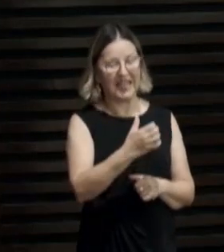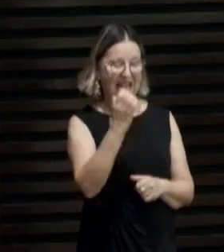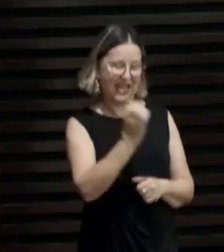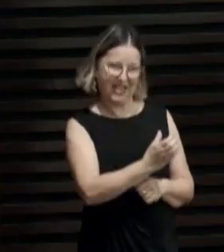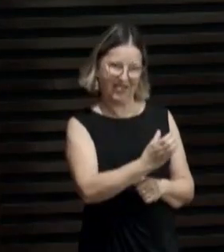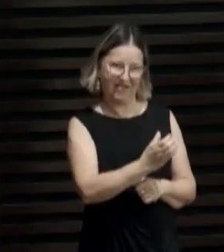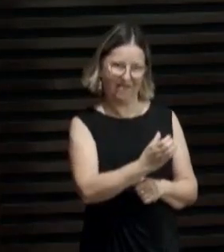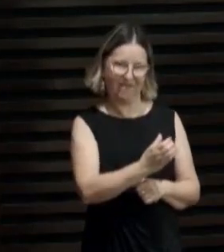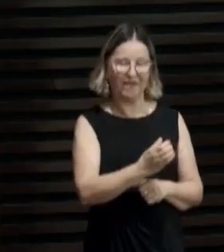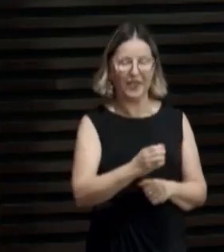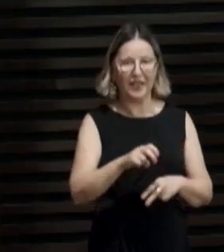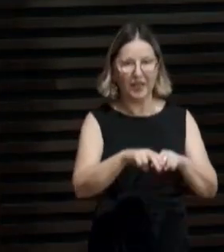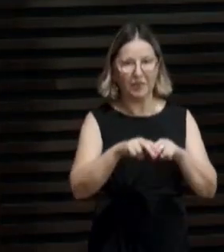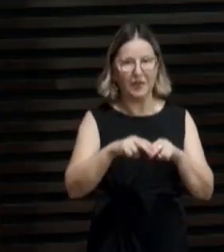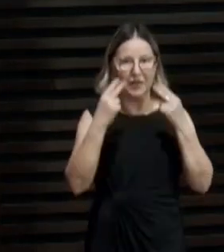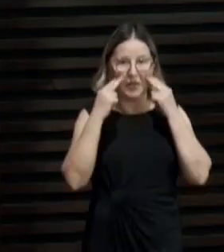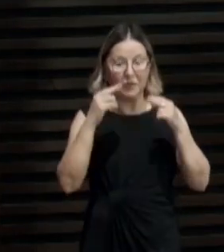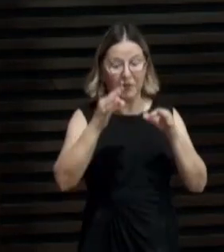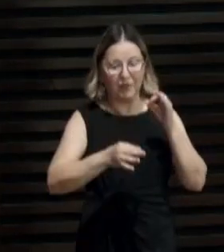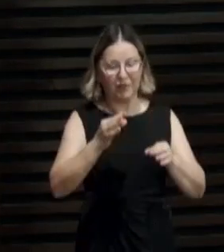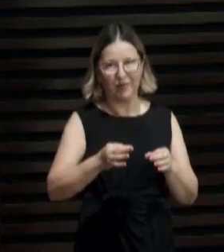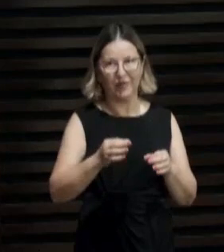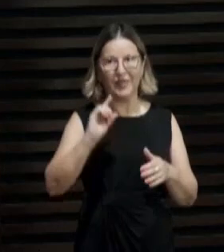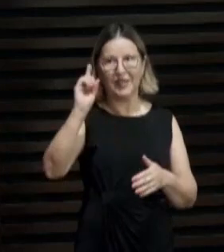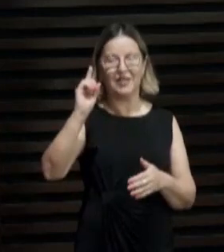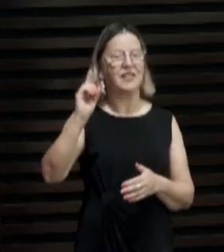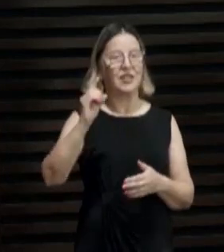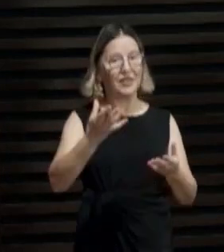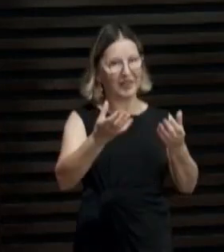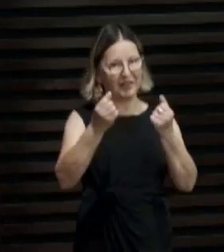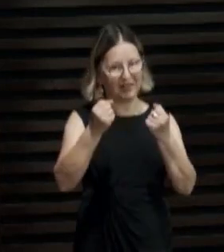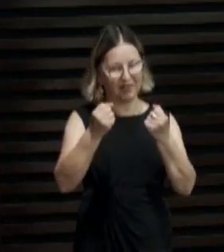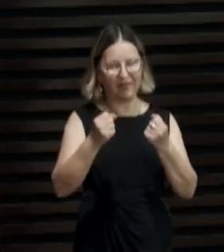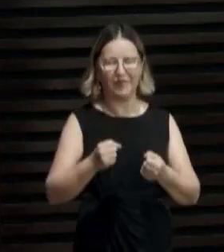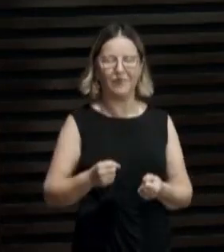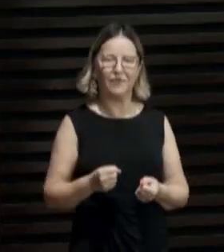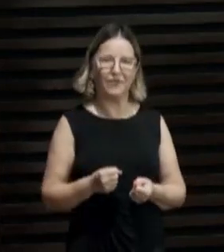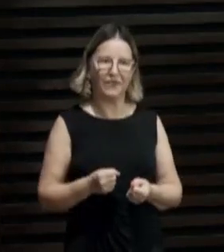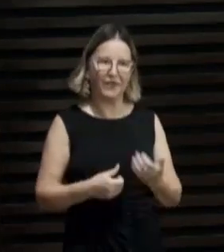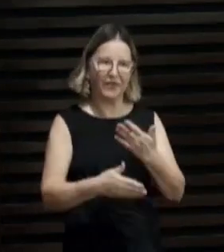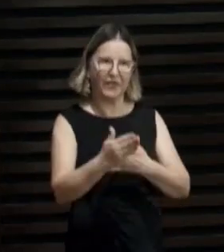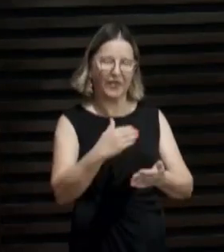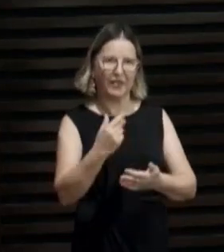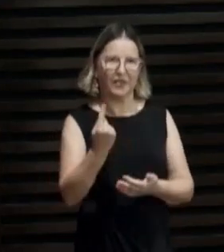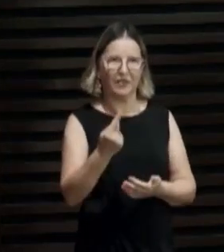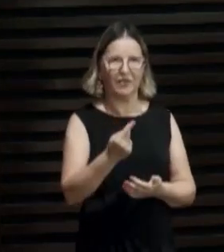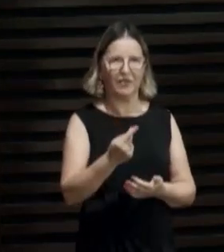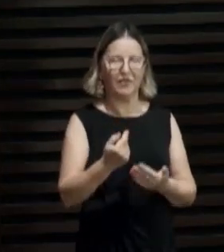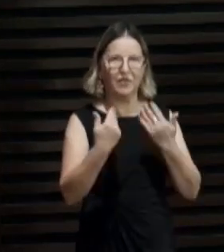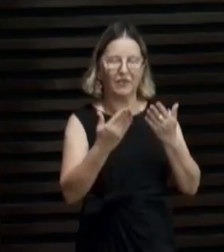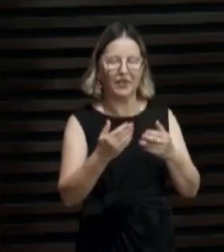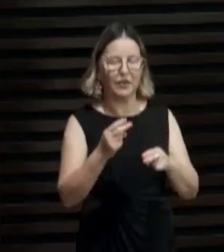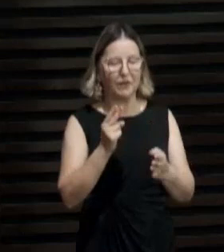justo, tendo a aprovação de Deus quanto às suas ofertas. Por meio dela, também mesmo depois de